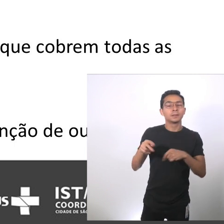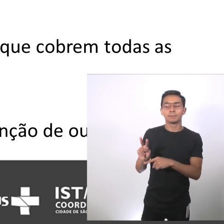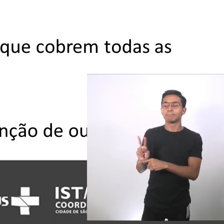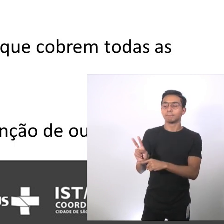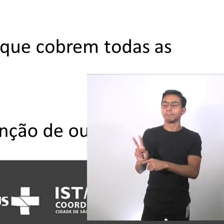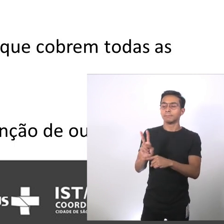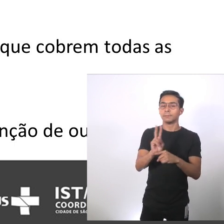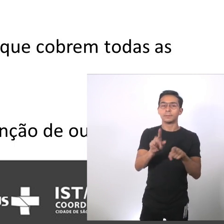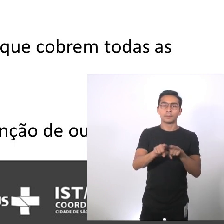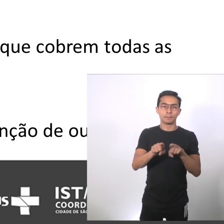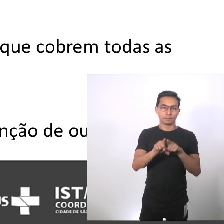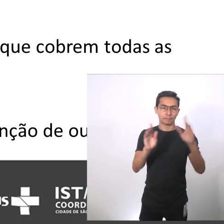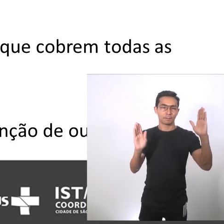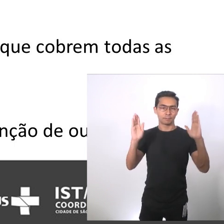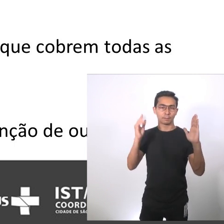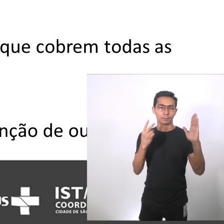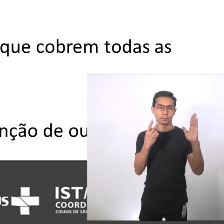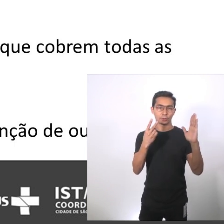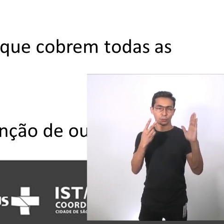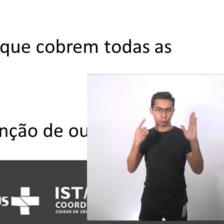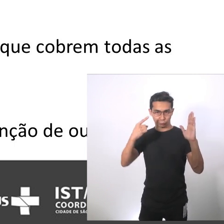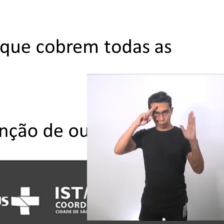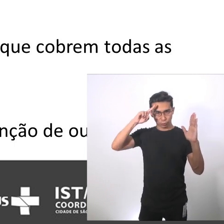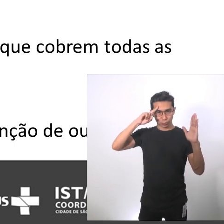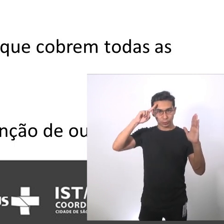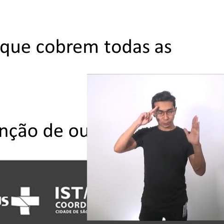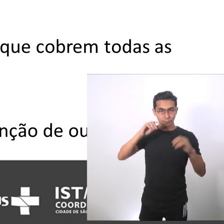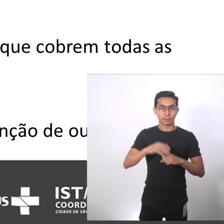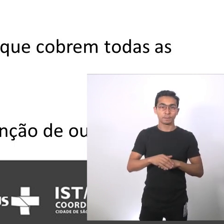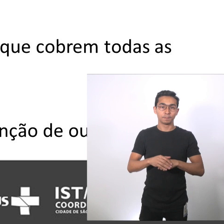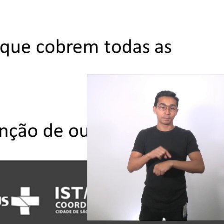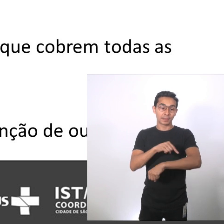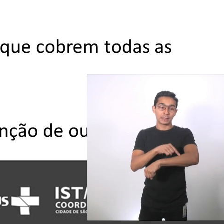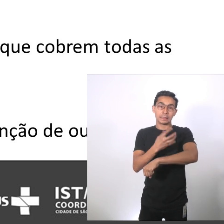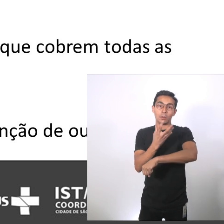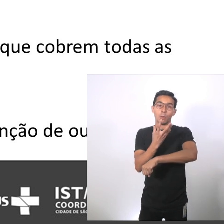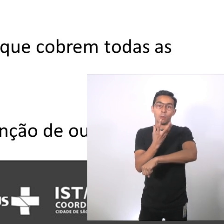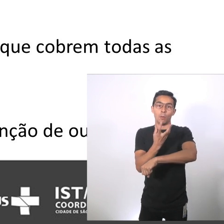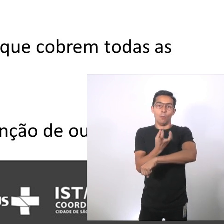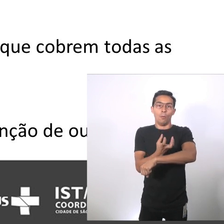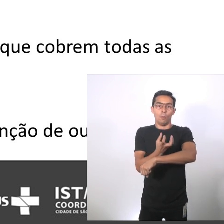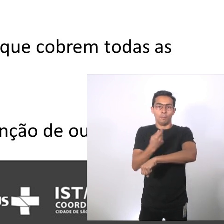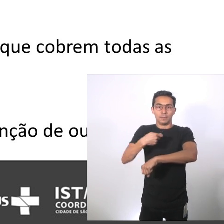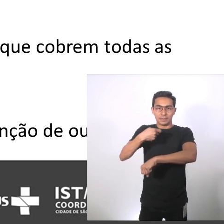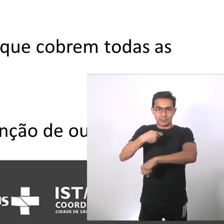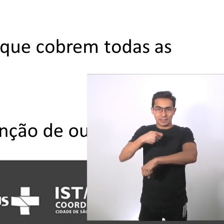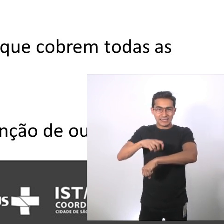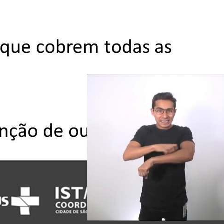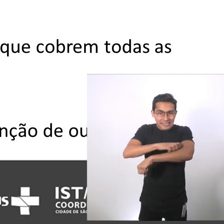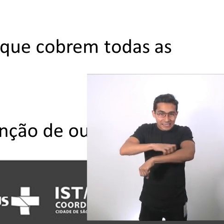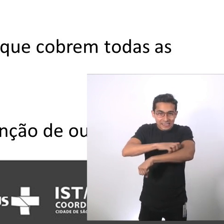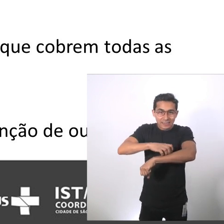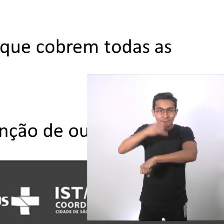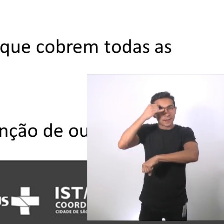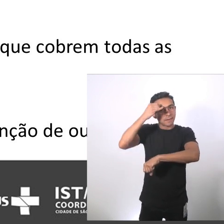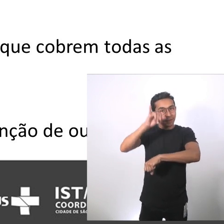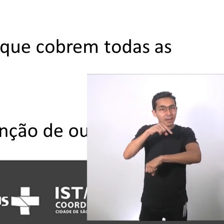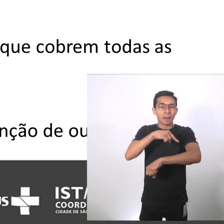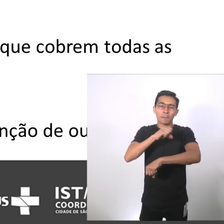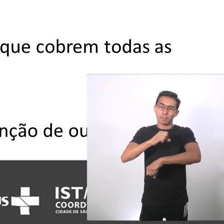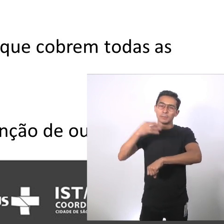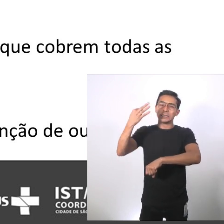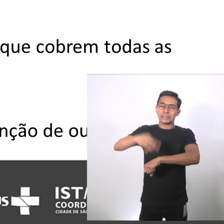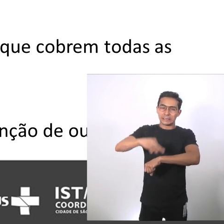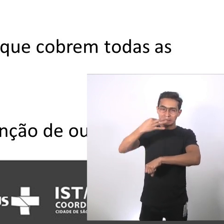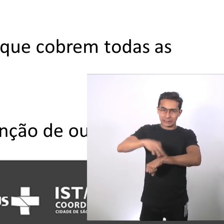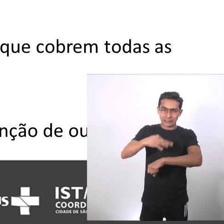o paciente a manter essas lesões secas, evitar de coçar por causa das cicatrizes e por causa de infecção